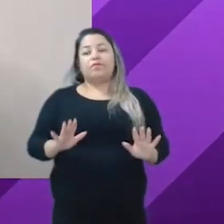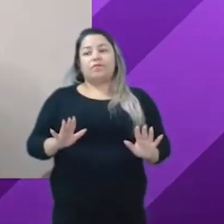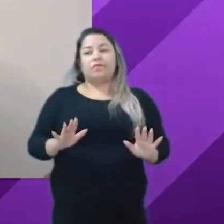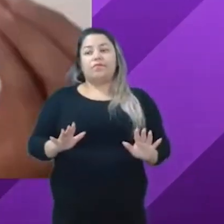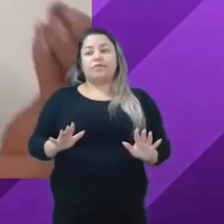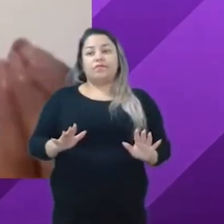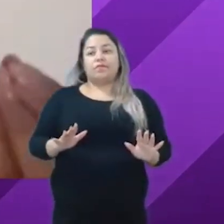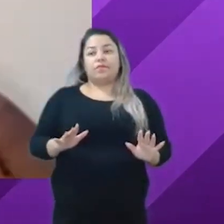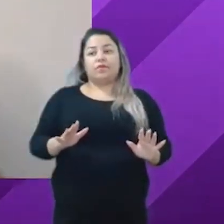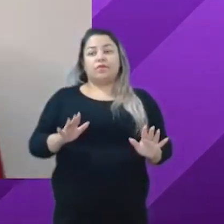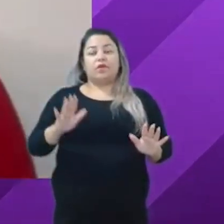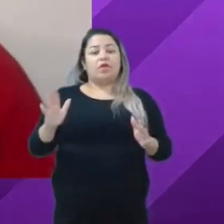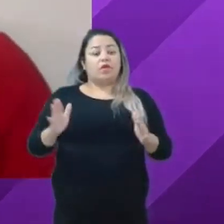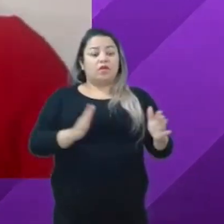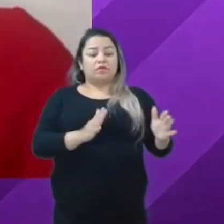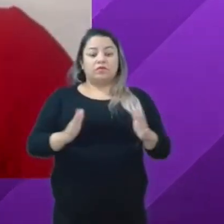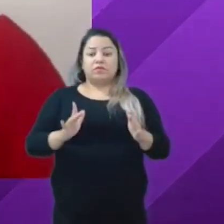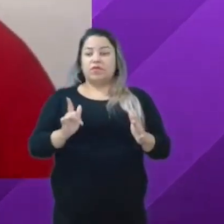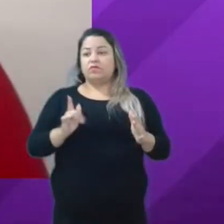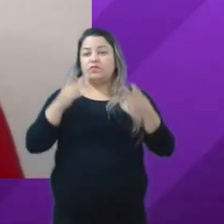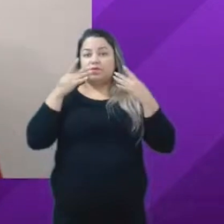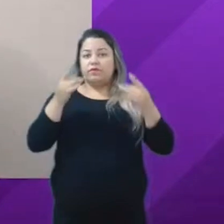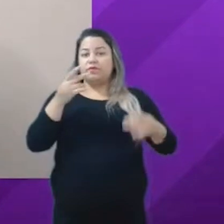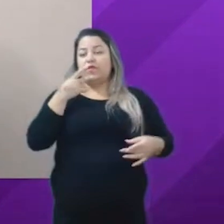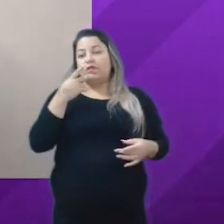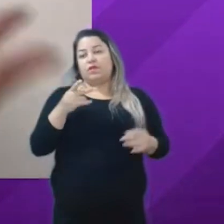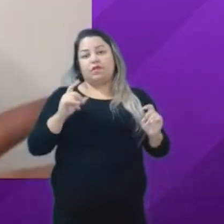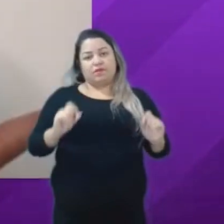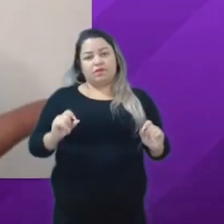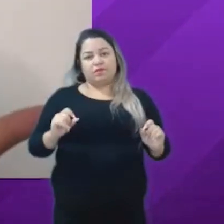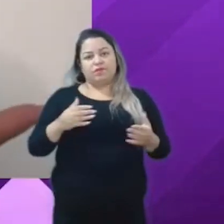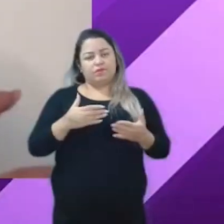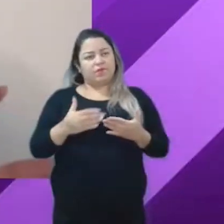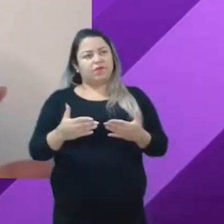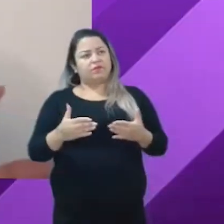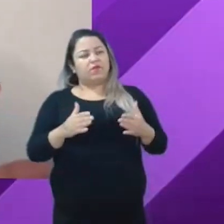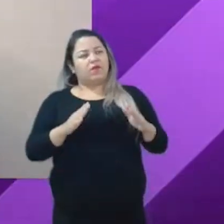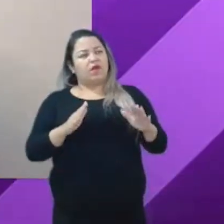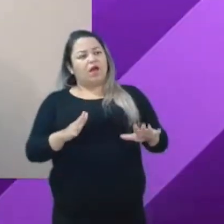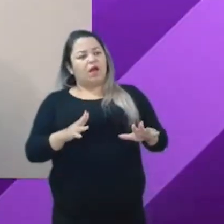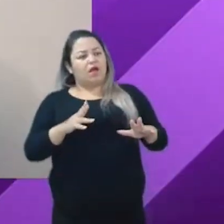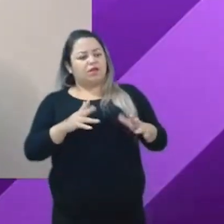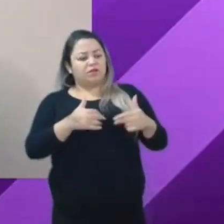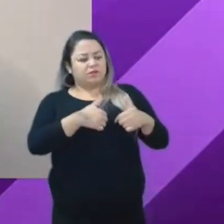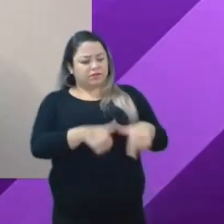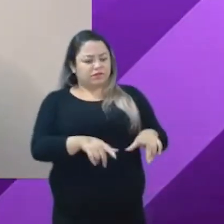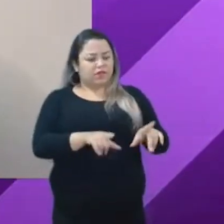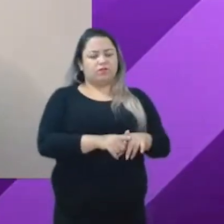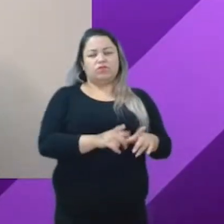Mar Alagoanas, esse espetáculo que eu citei aqui, que eu começo a me colocar nesse lugar, que eu